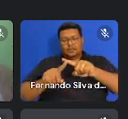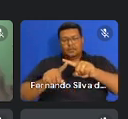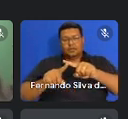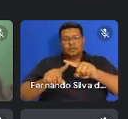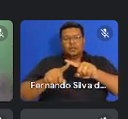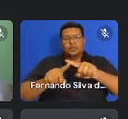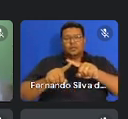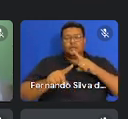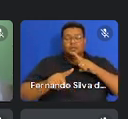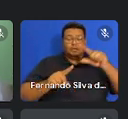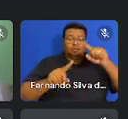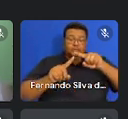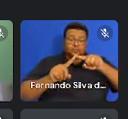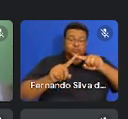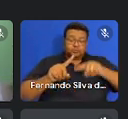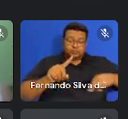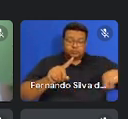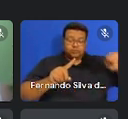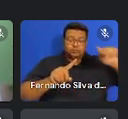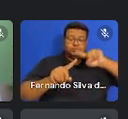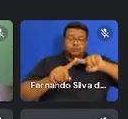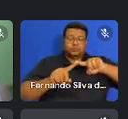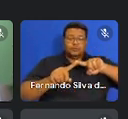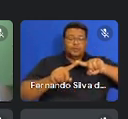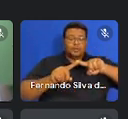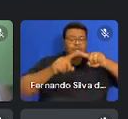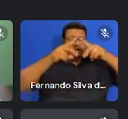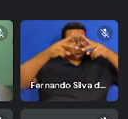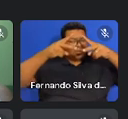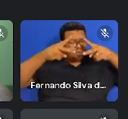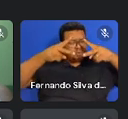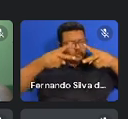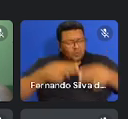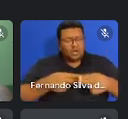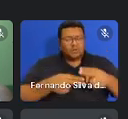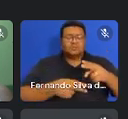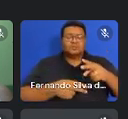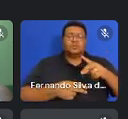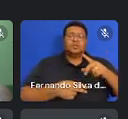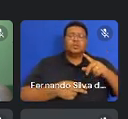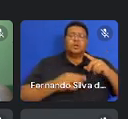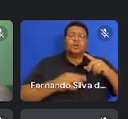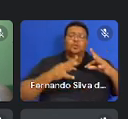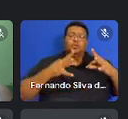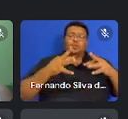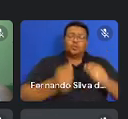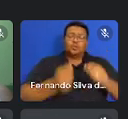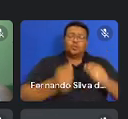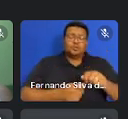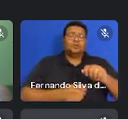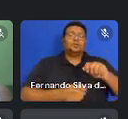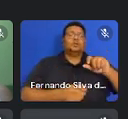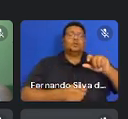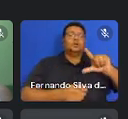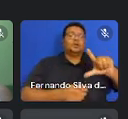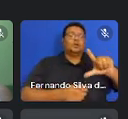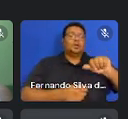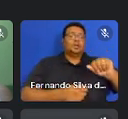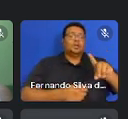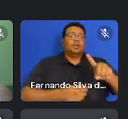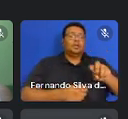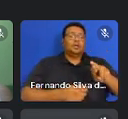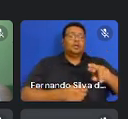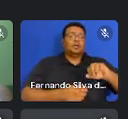tem que acontecer para todos os vértices do ladrilhamento bem comportado. Não posso ter outro